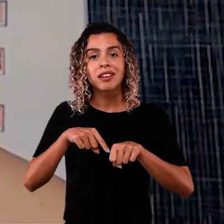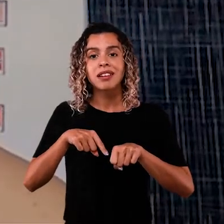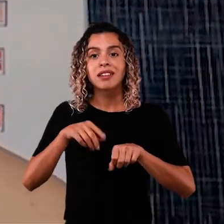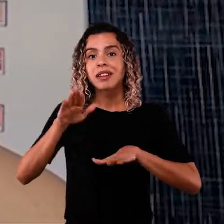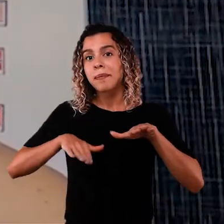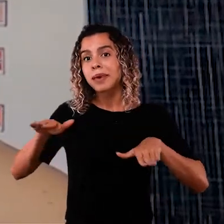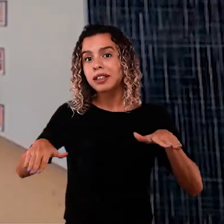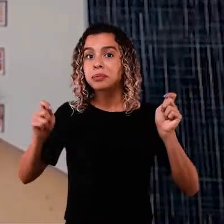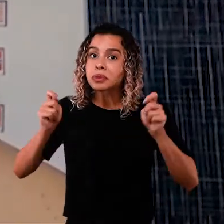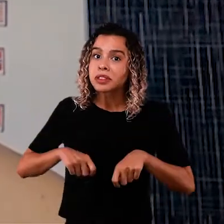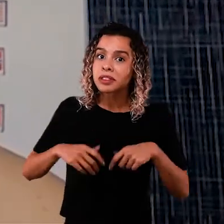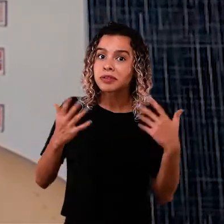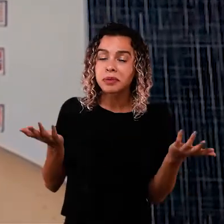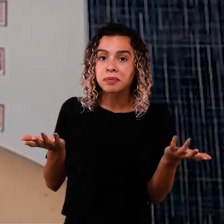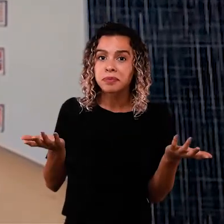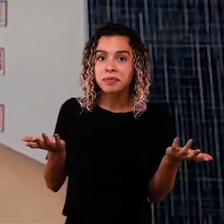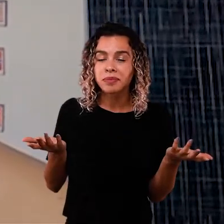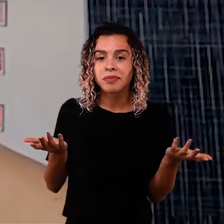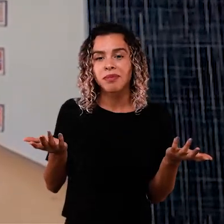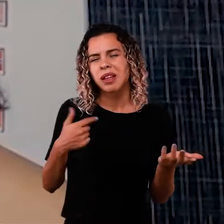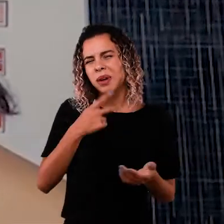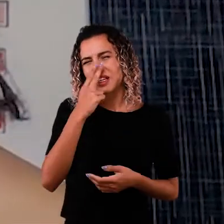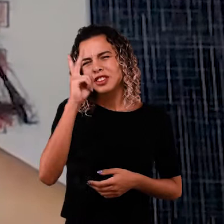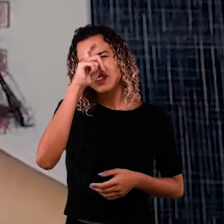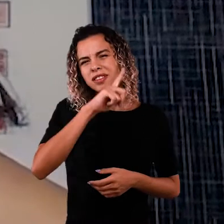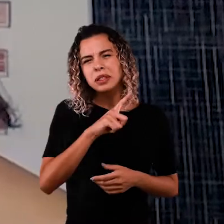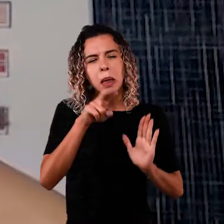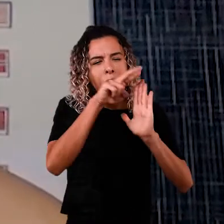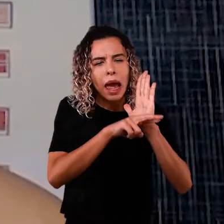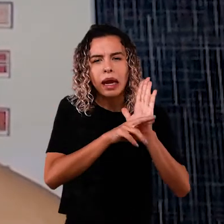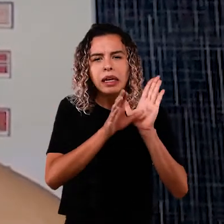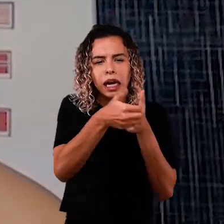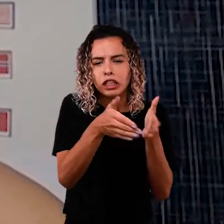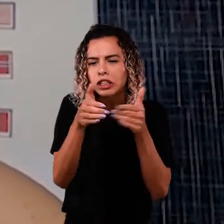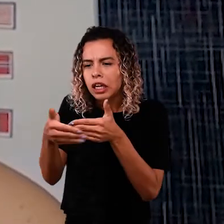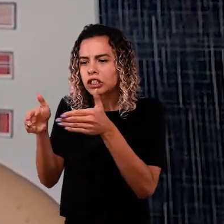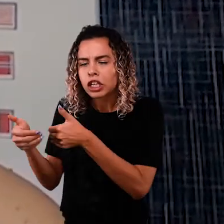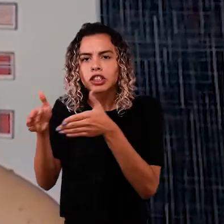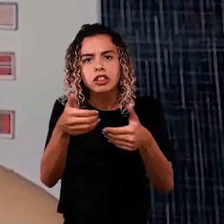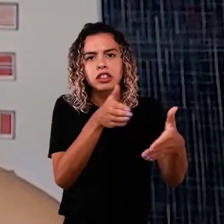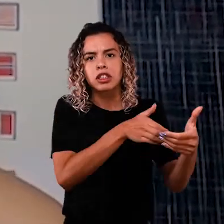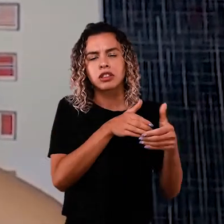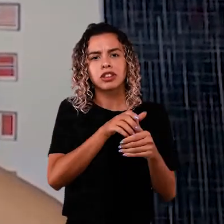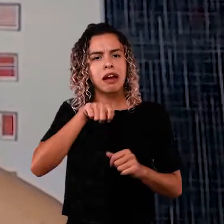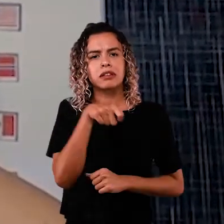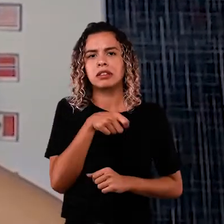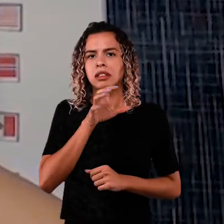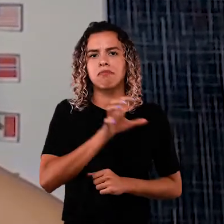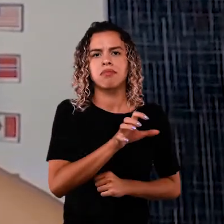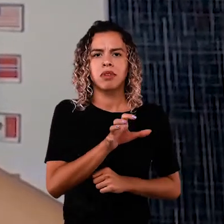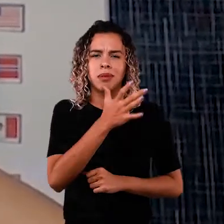já é claro que os níveis de suporte são opostos. Então, eu acho difícil querer classificar todo o funcionamento de